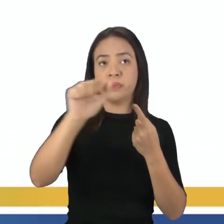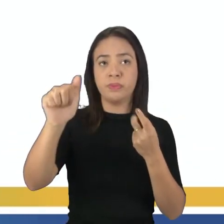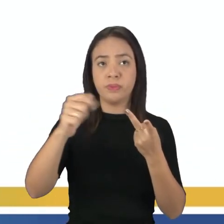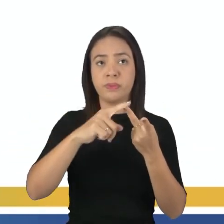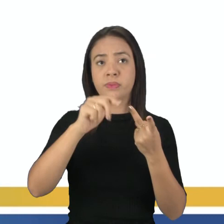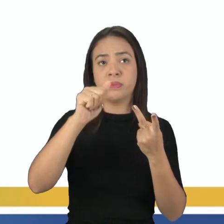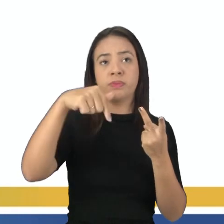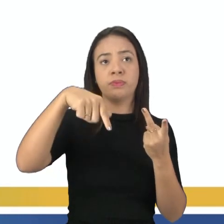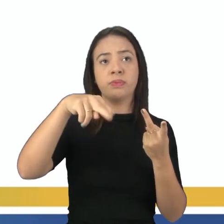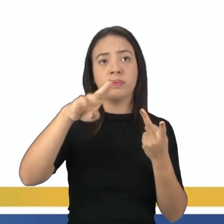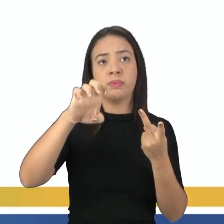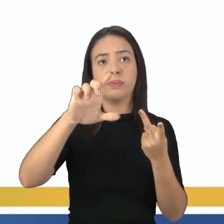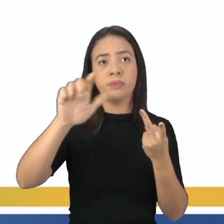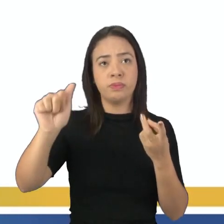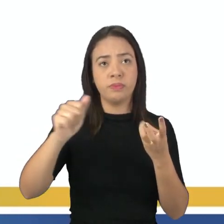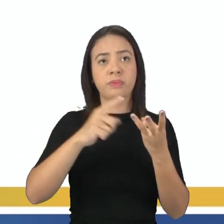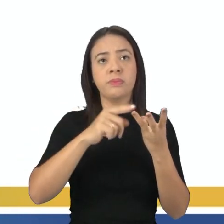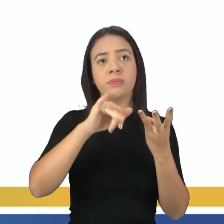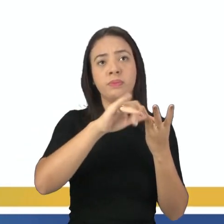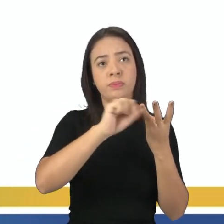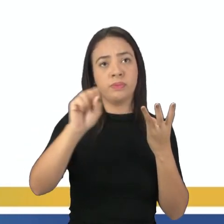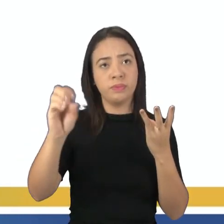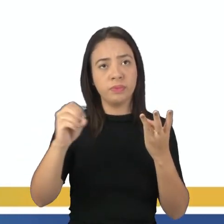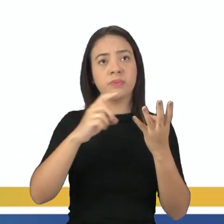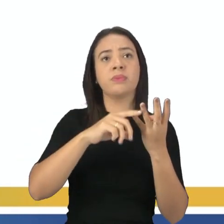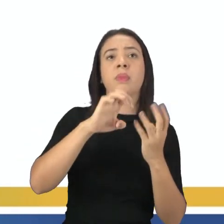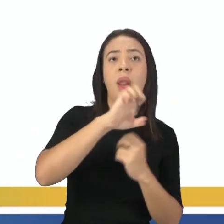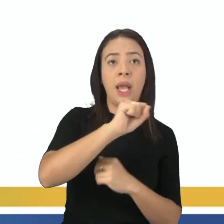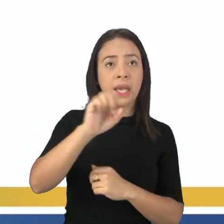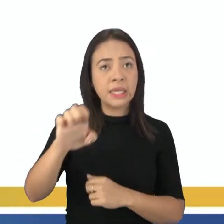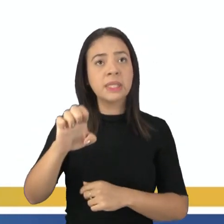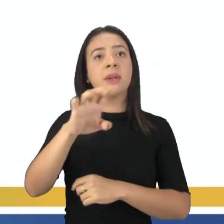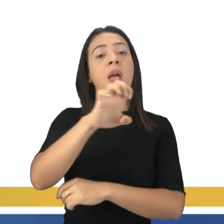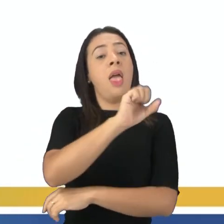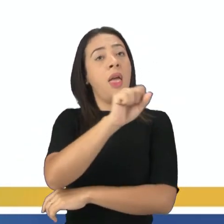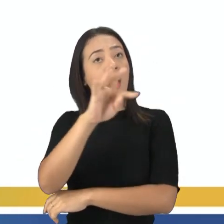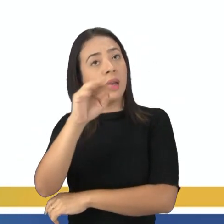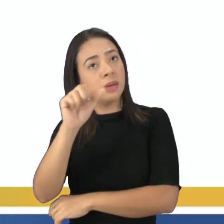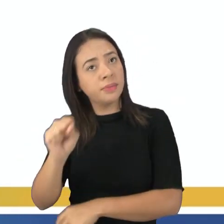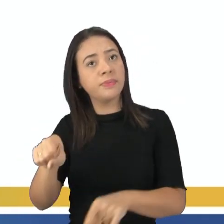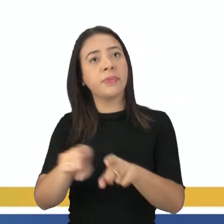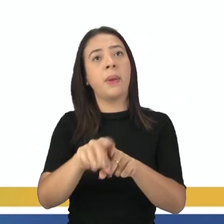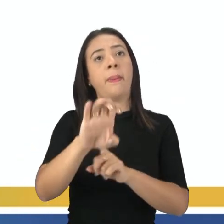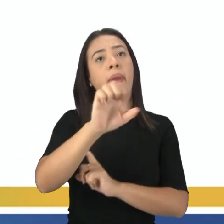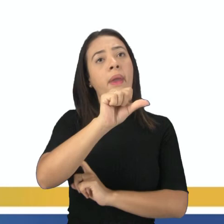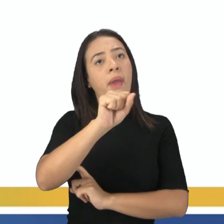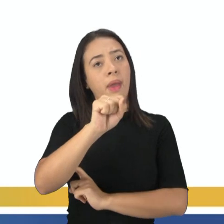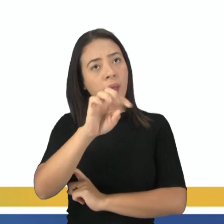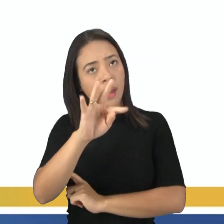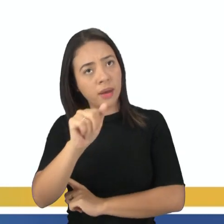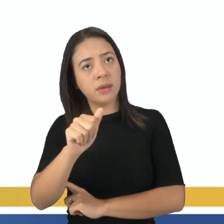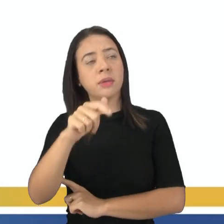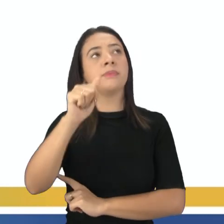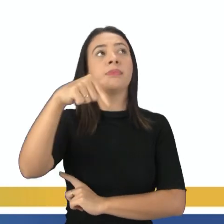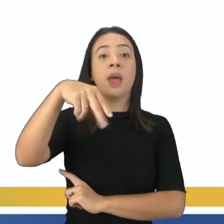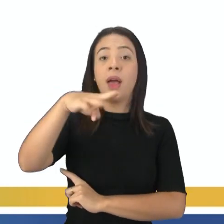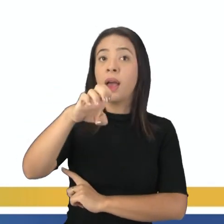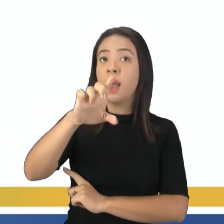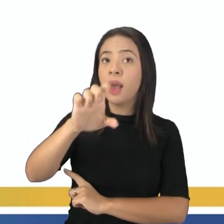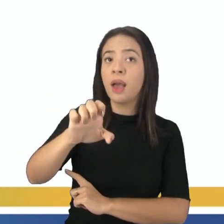essa, aquela, isso, esse, estas, esta, aquele, aquilo, este,